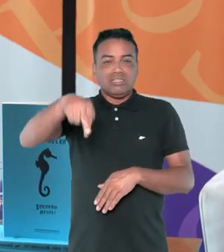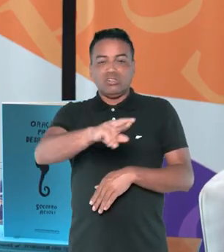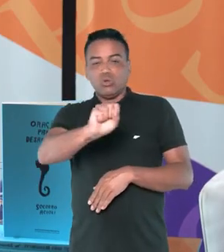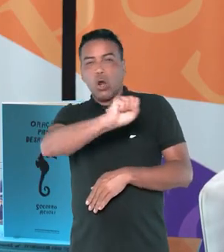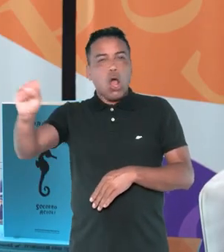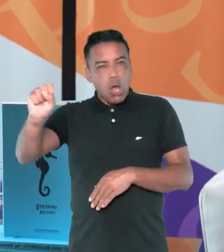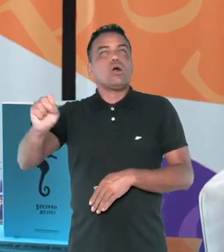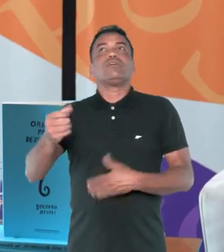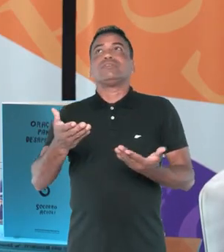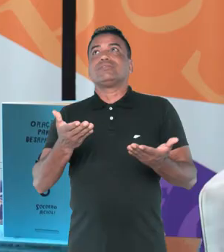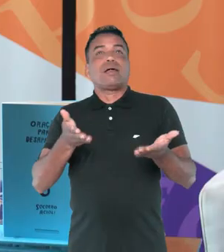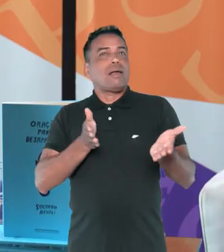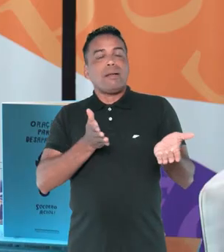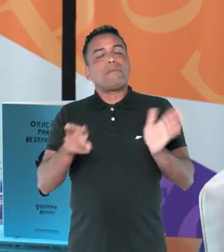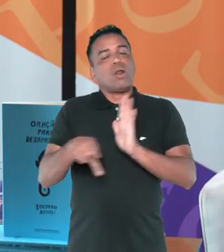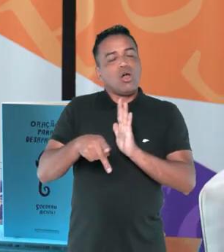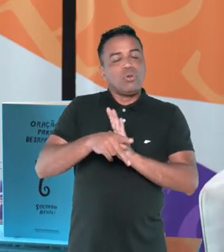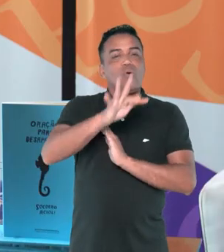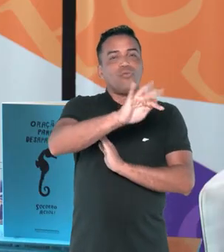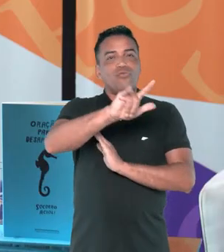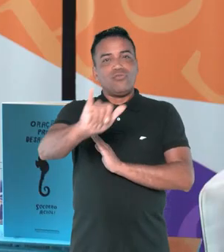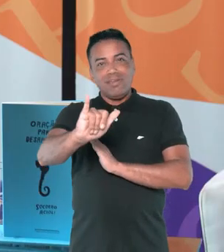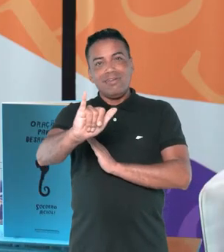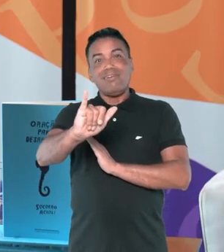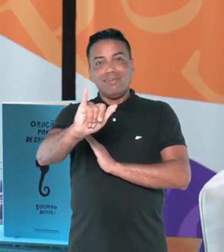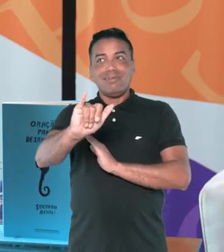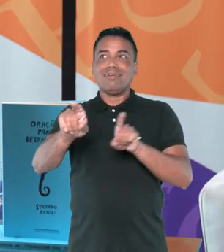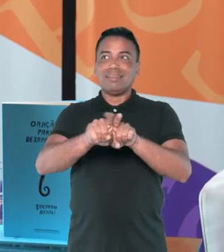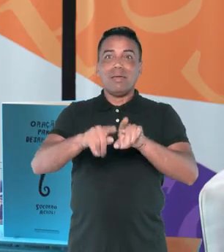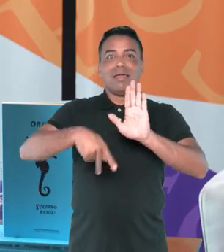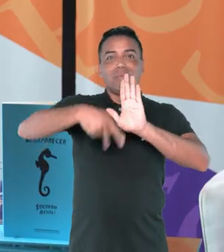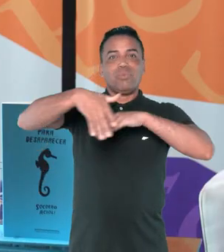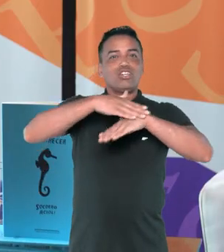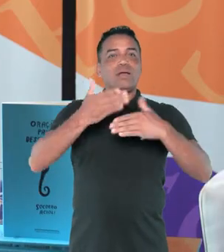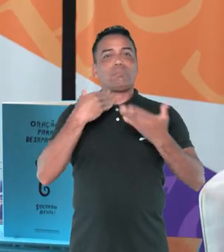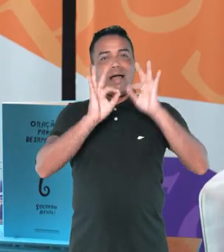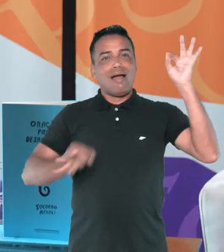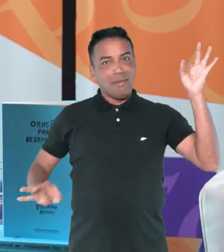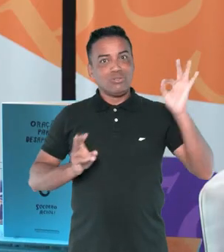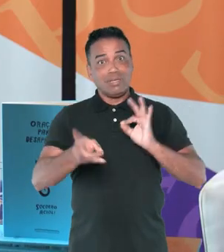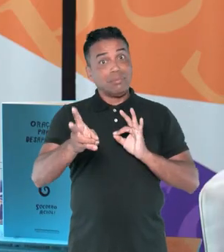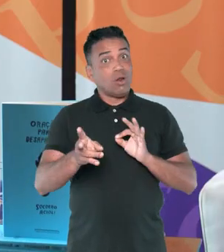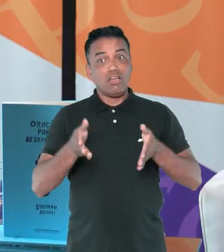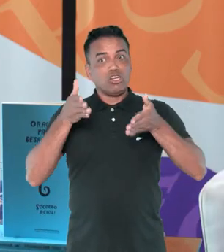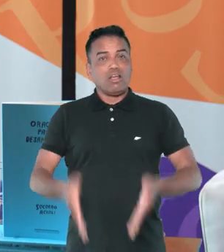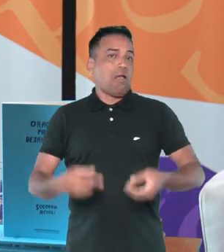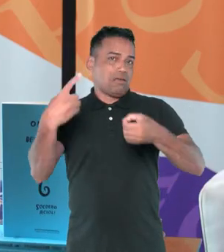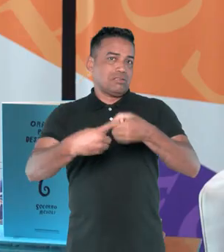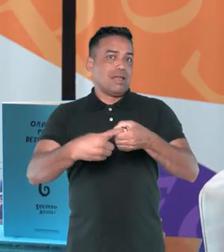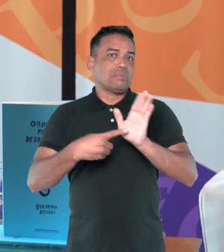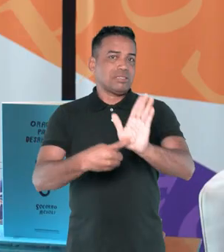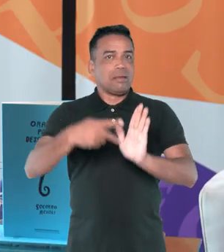Sempre um Papo, também com o Flip Paracatu, porque a gente precisa disso. Não é só chegar numa cidade,